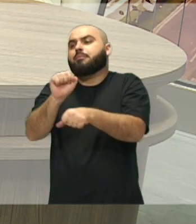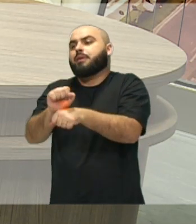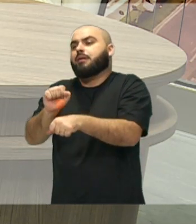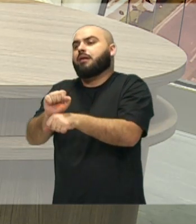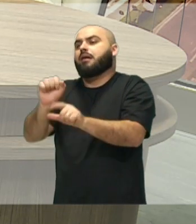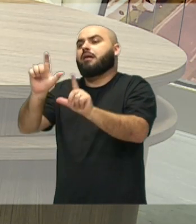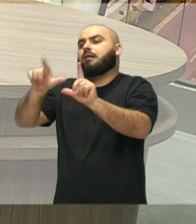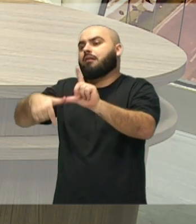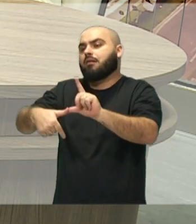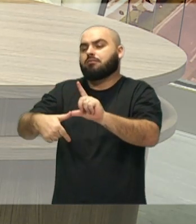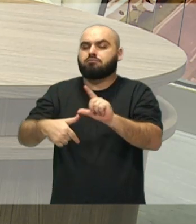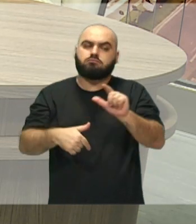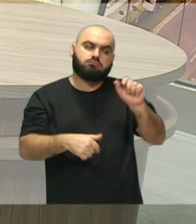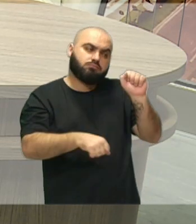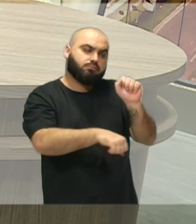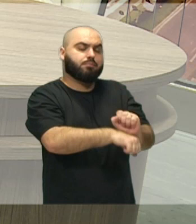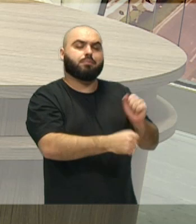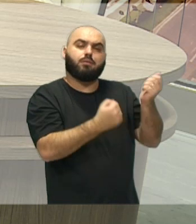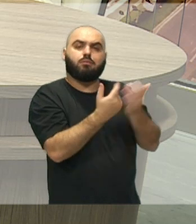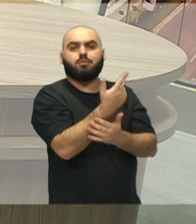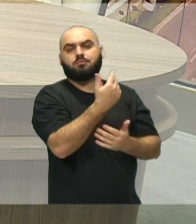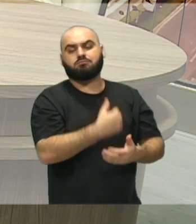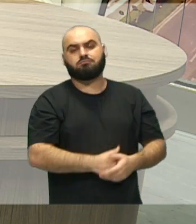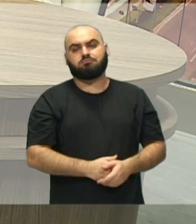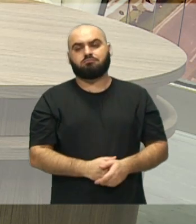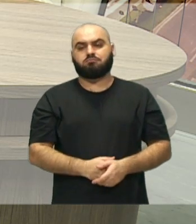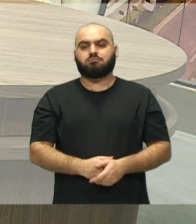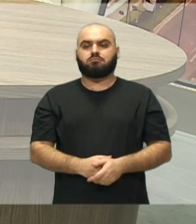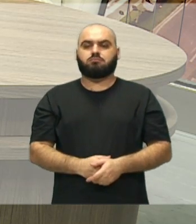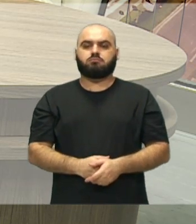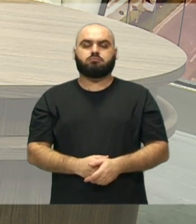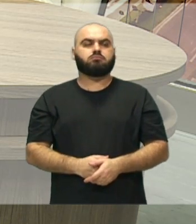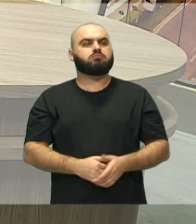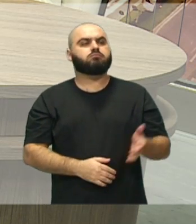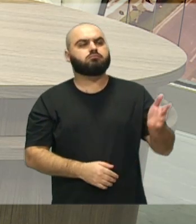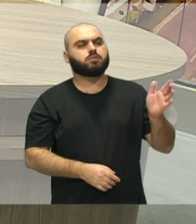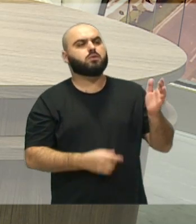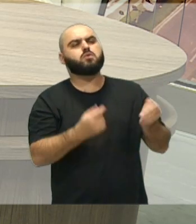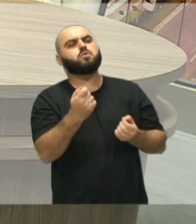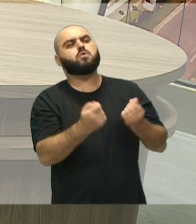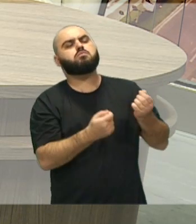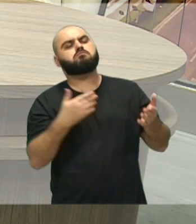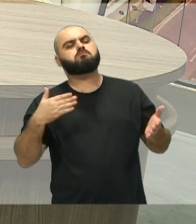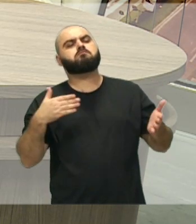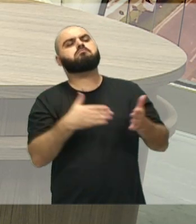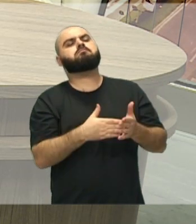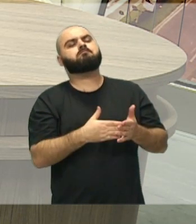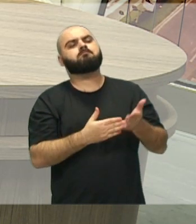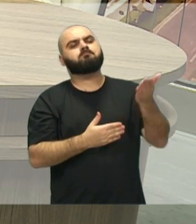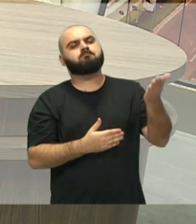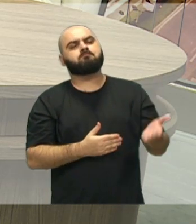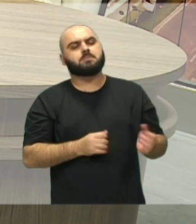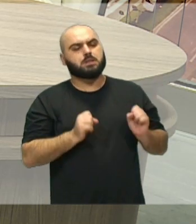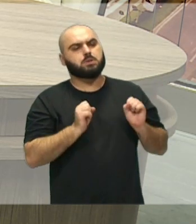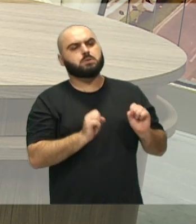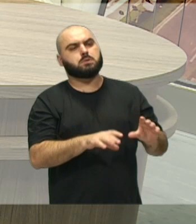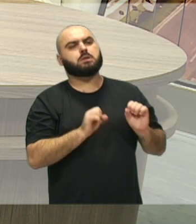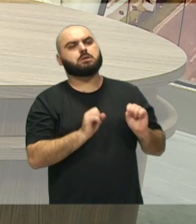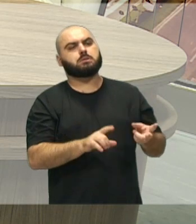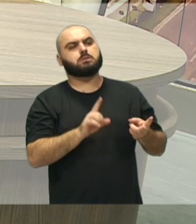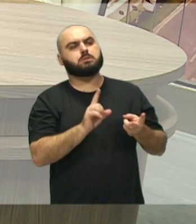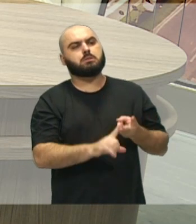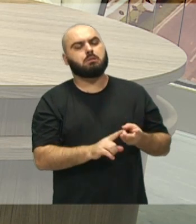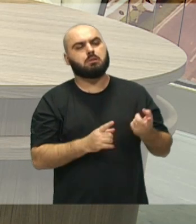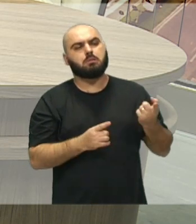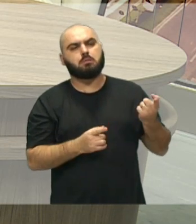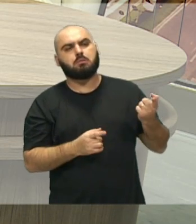ninguém entraria. Né? E como que se breca isso? Como se faz? É educação, é